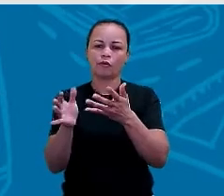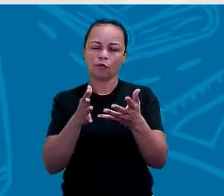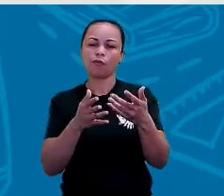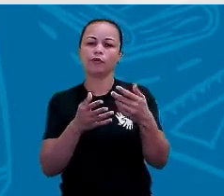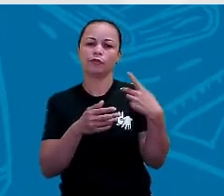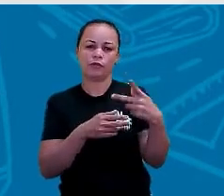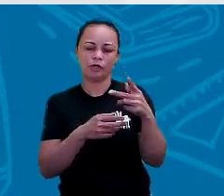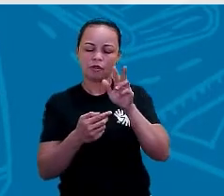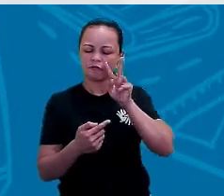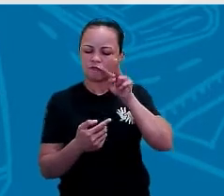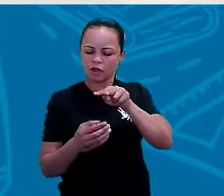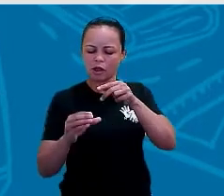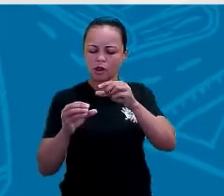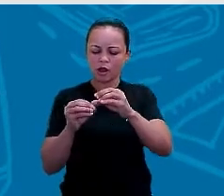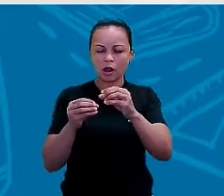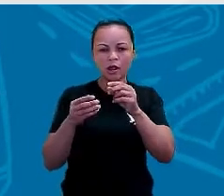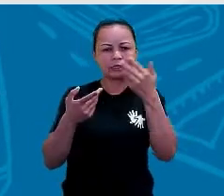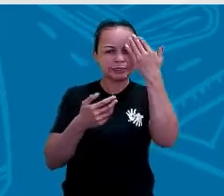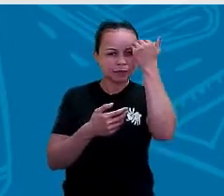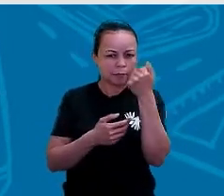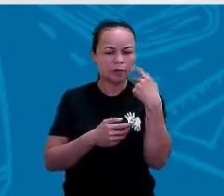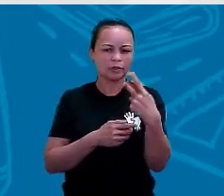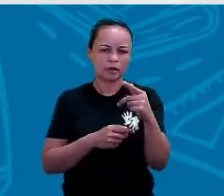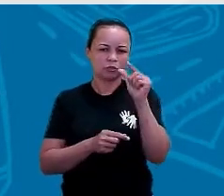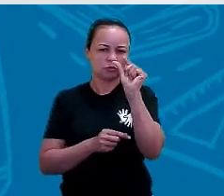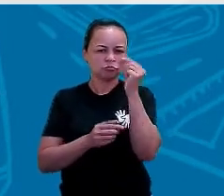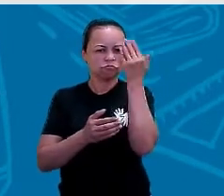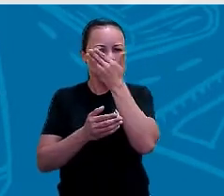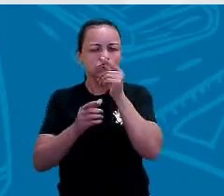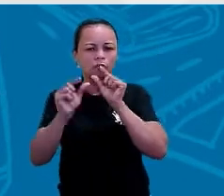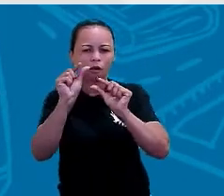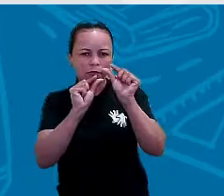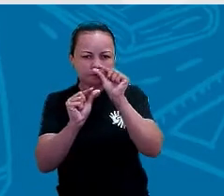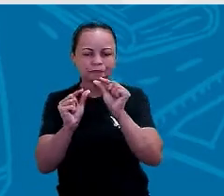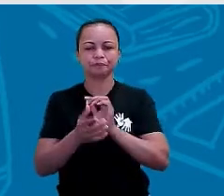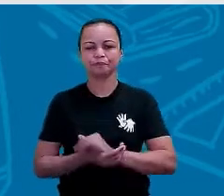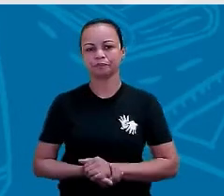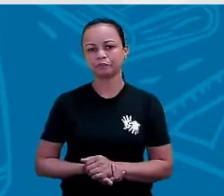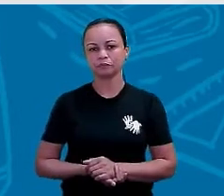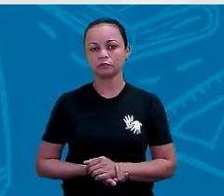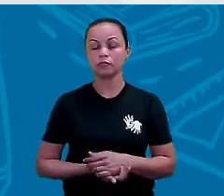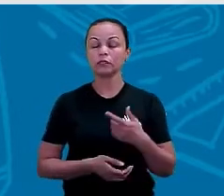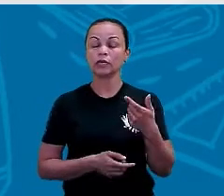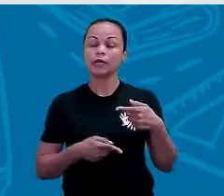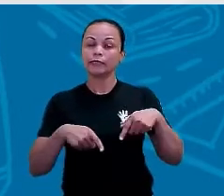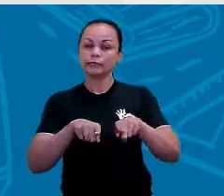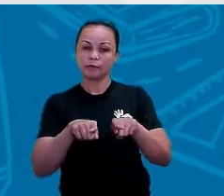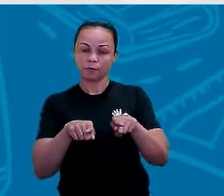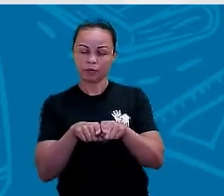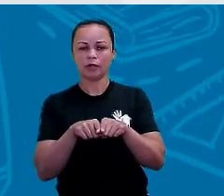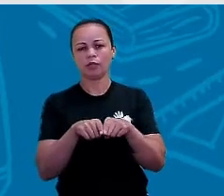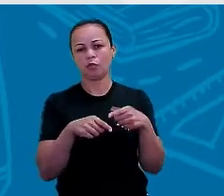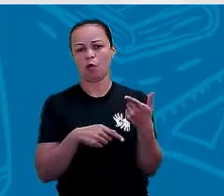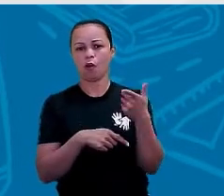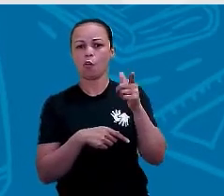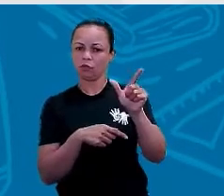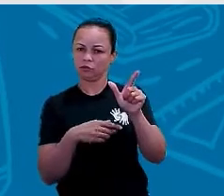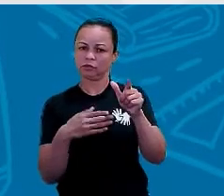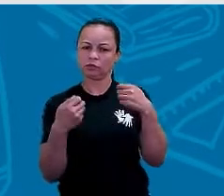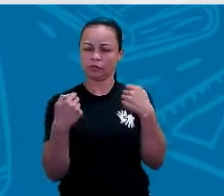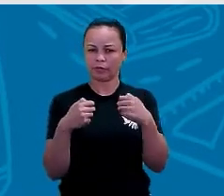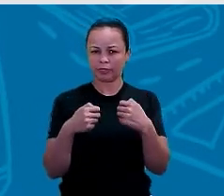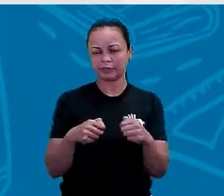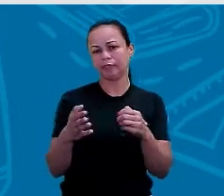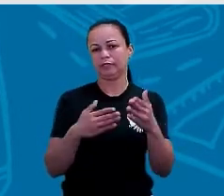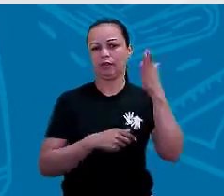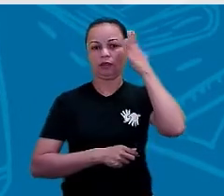identificar esses micro-organismos, tá certo? E outra questão também que a gente precisa desmistificar é que muitas vezes a gente pensa